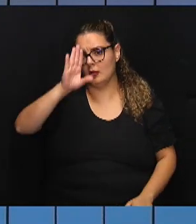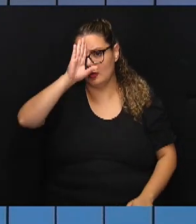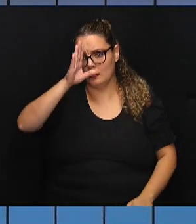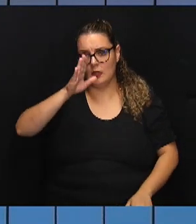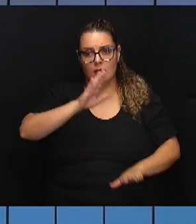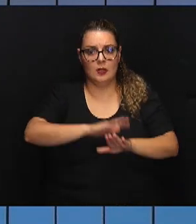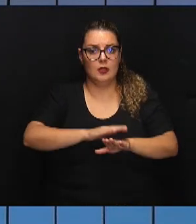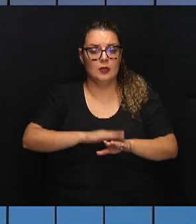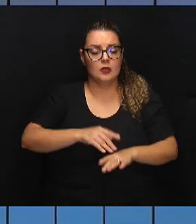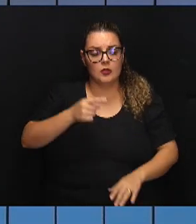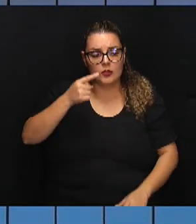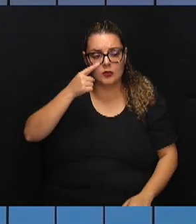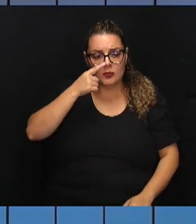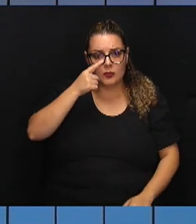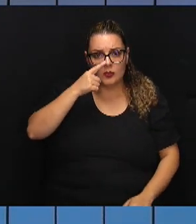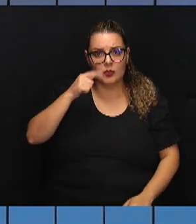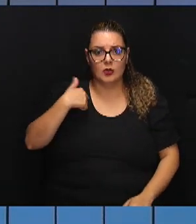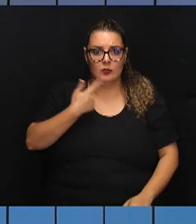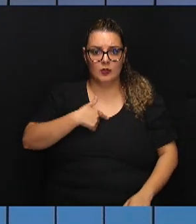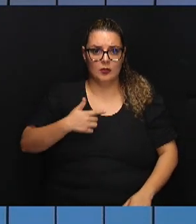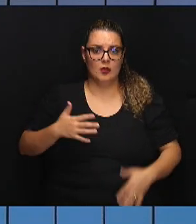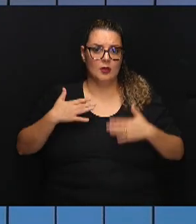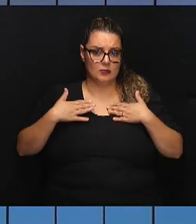função do nariz para o nosso corpo?